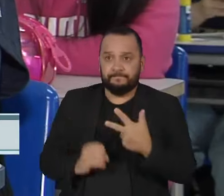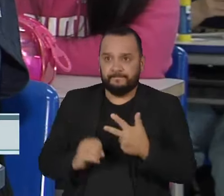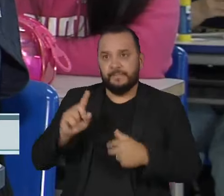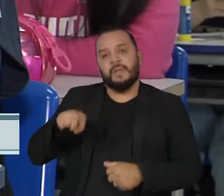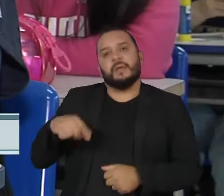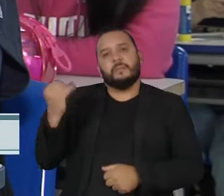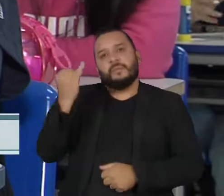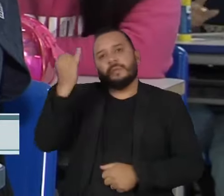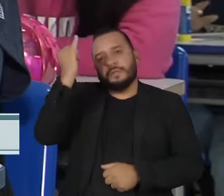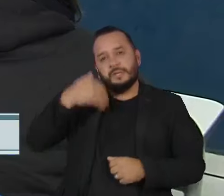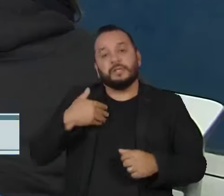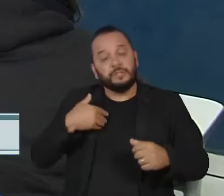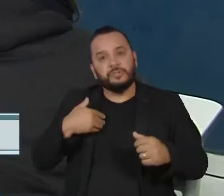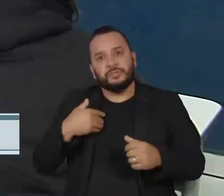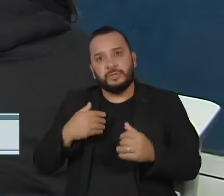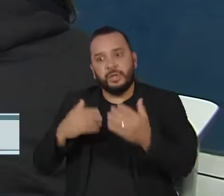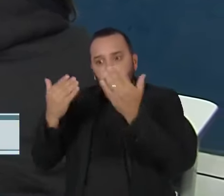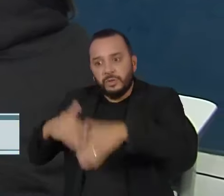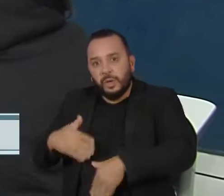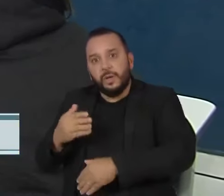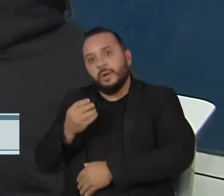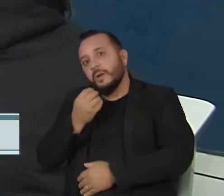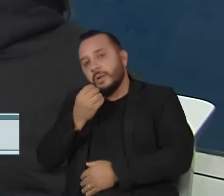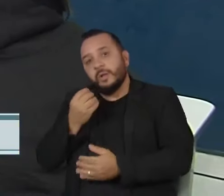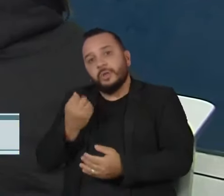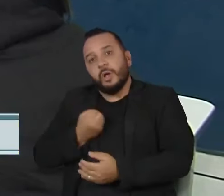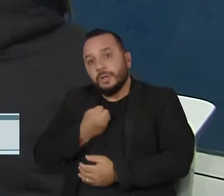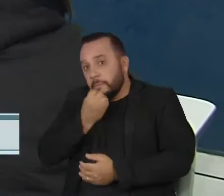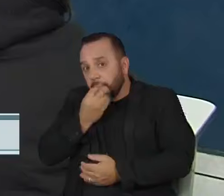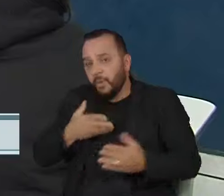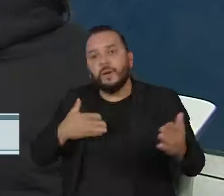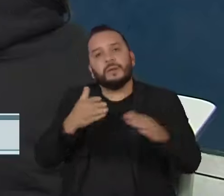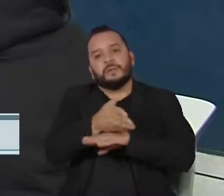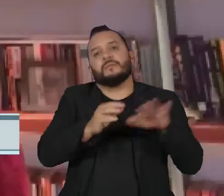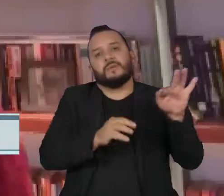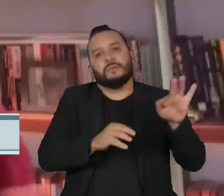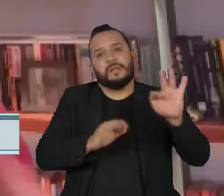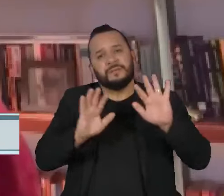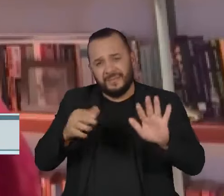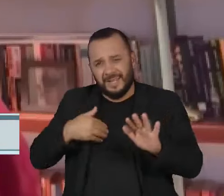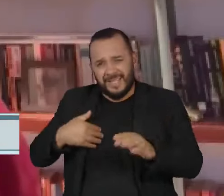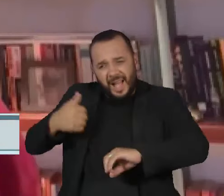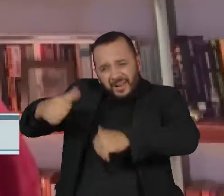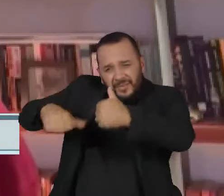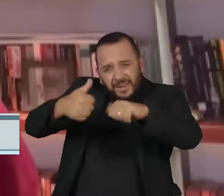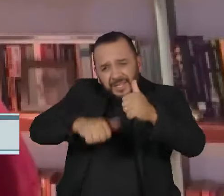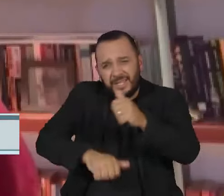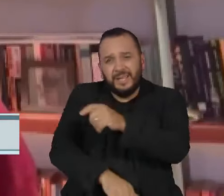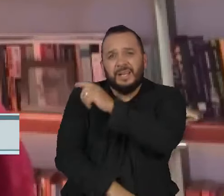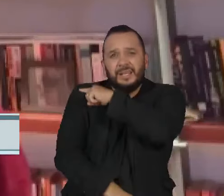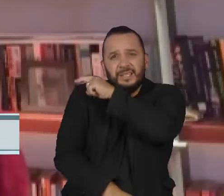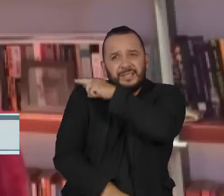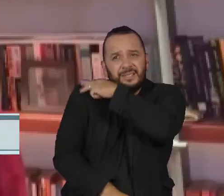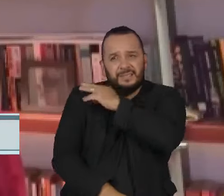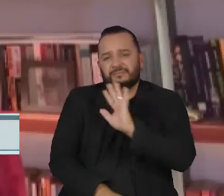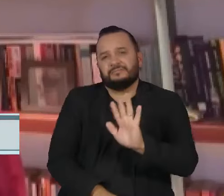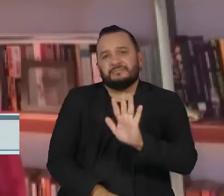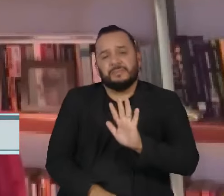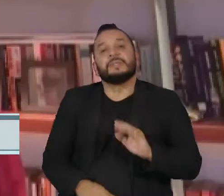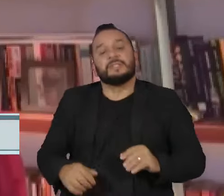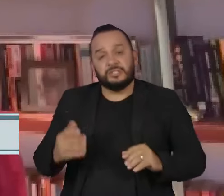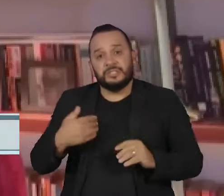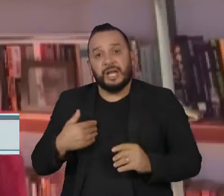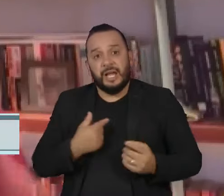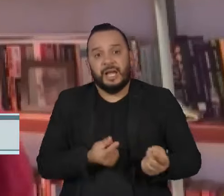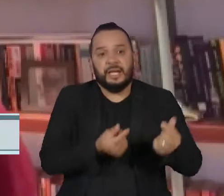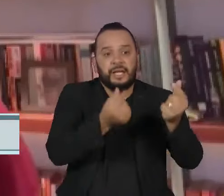de acesso ao ensino superior, mas não avalia o que foi aprendido durante o ensino médio. Essa educadora entende que as diferenças socioeconômicas